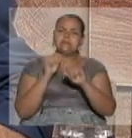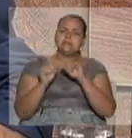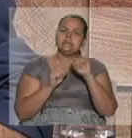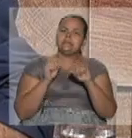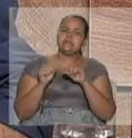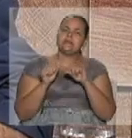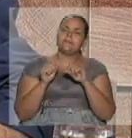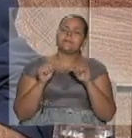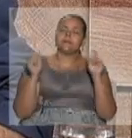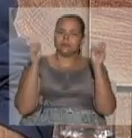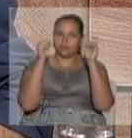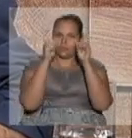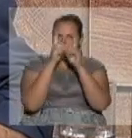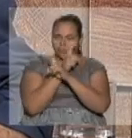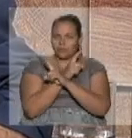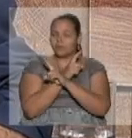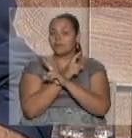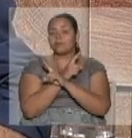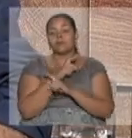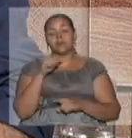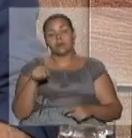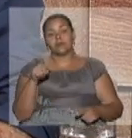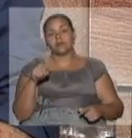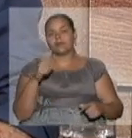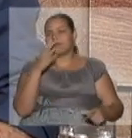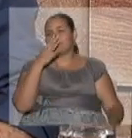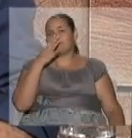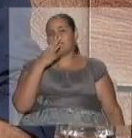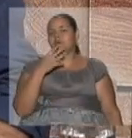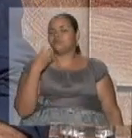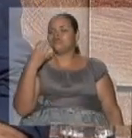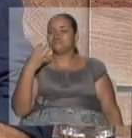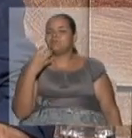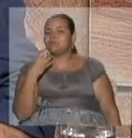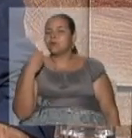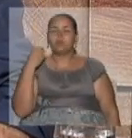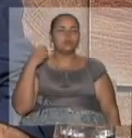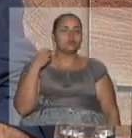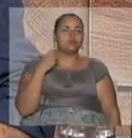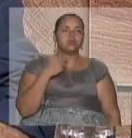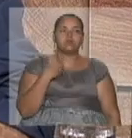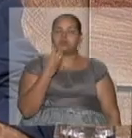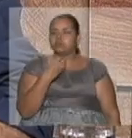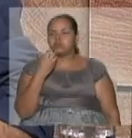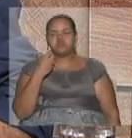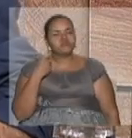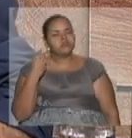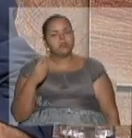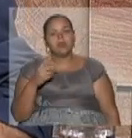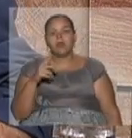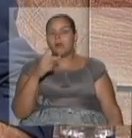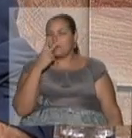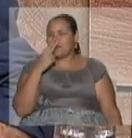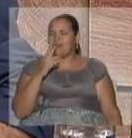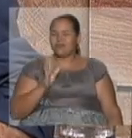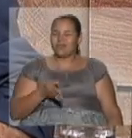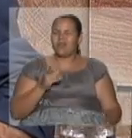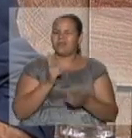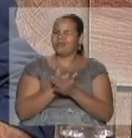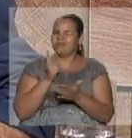que dificilmente você se encanta com alguma coisa. É porque é muito massificado,